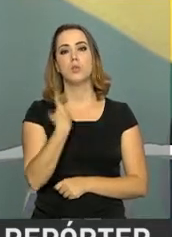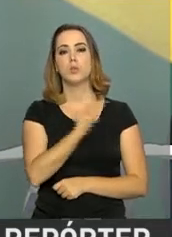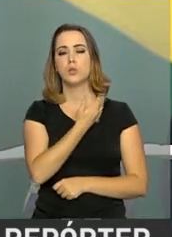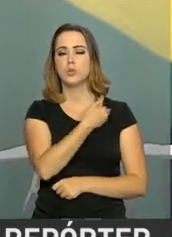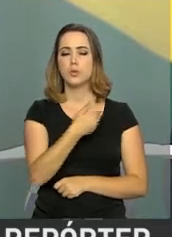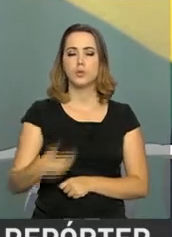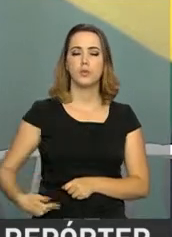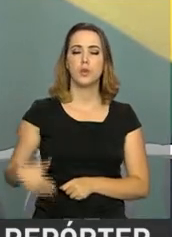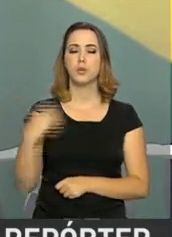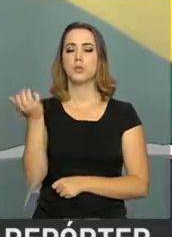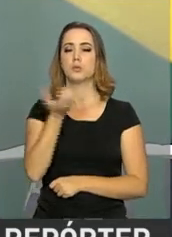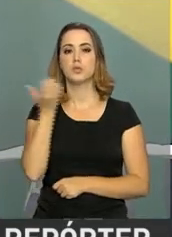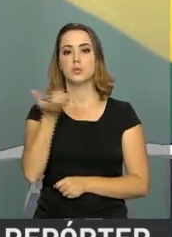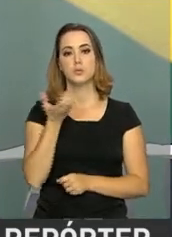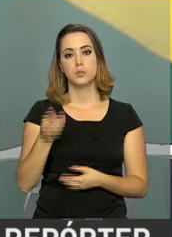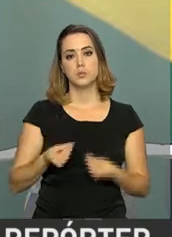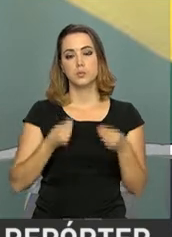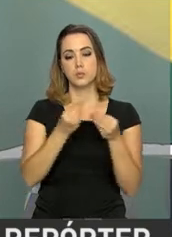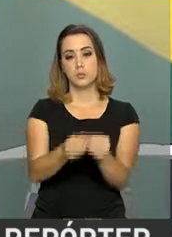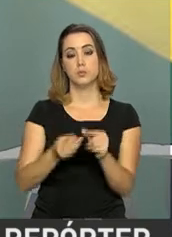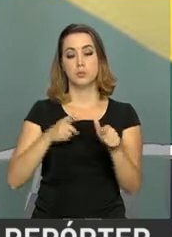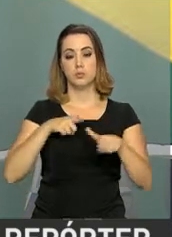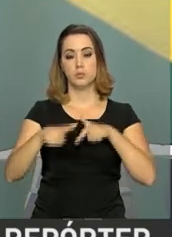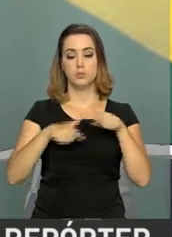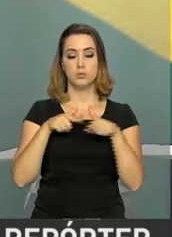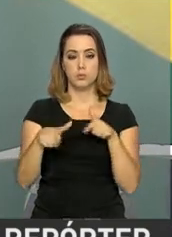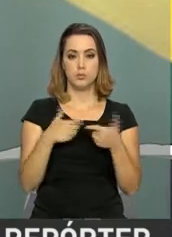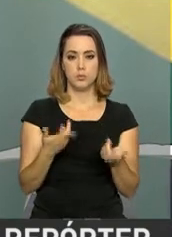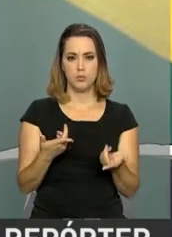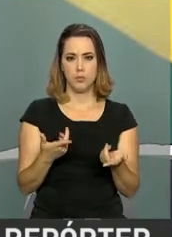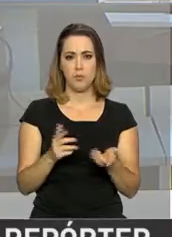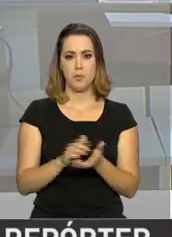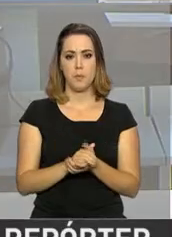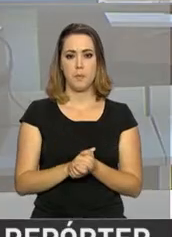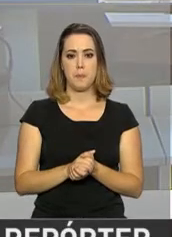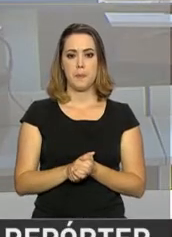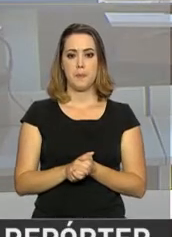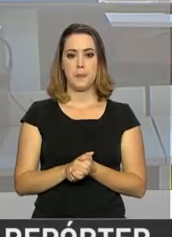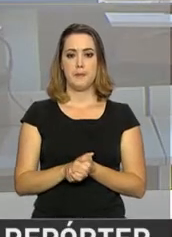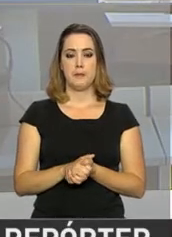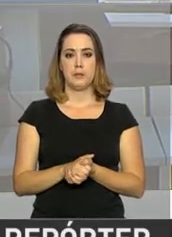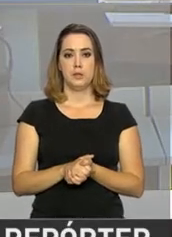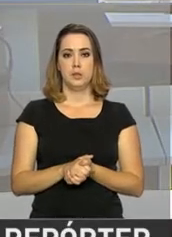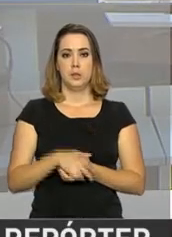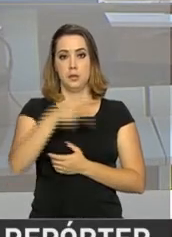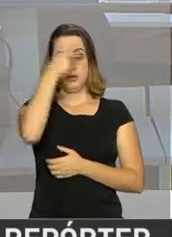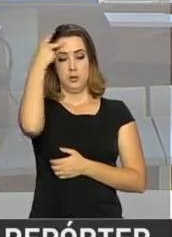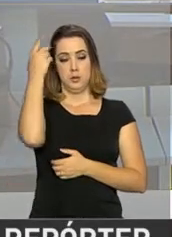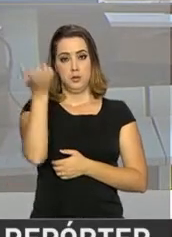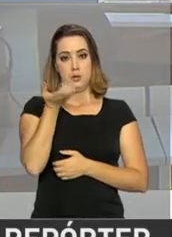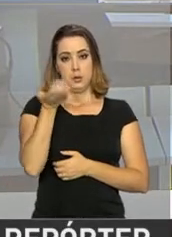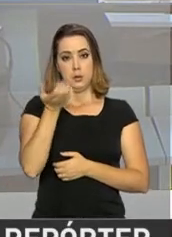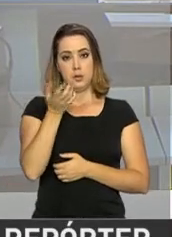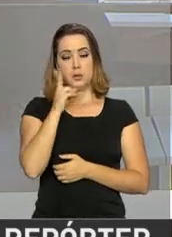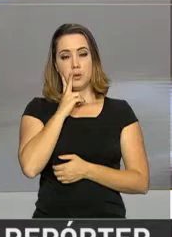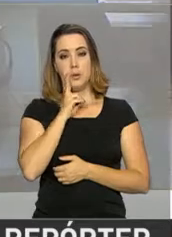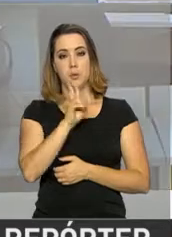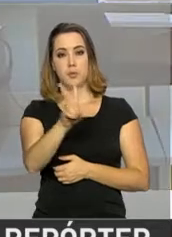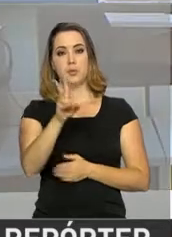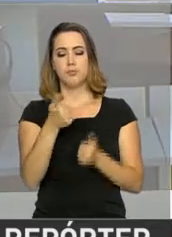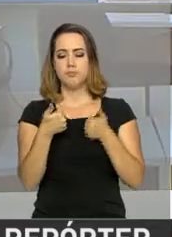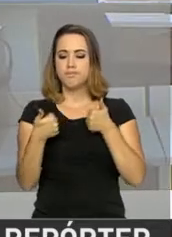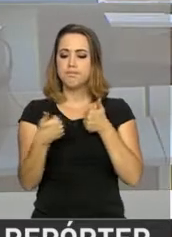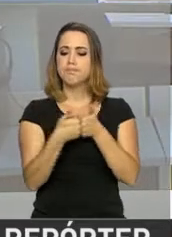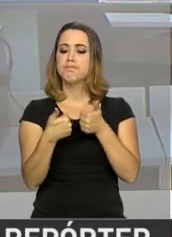quer ou seja a gerar a gerar empregos e quem quiser pode acompanhar o andamento das obras